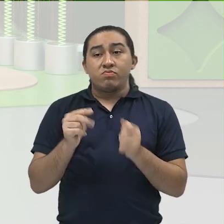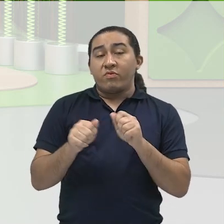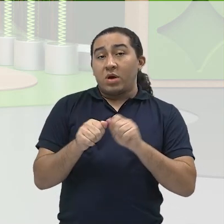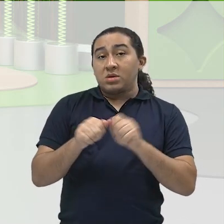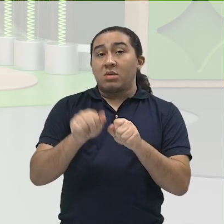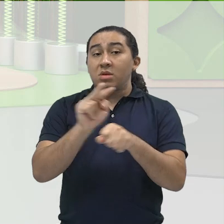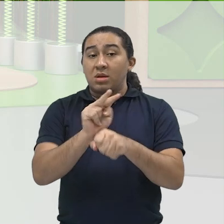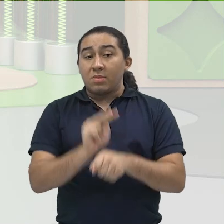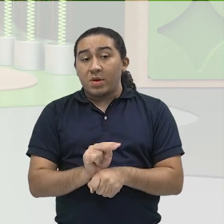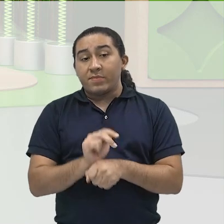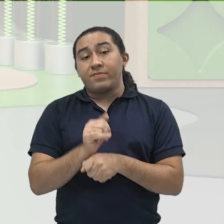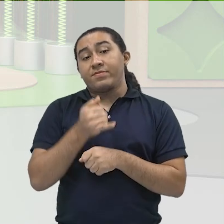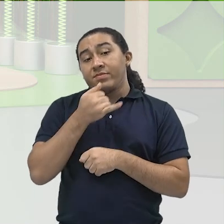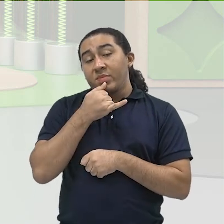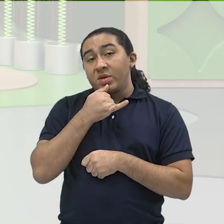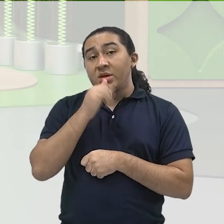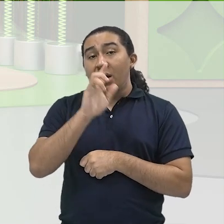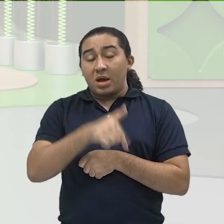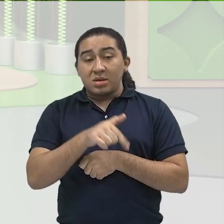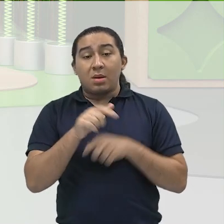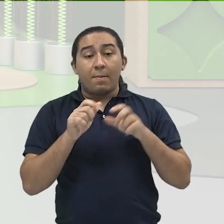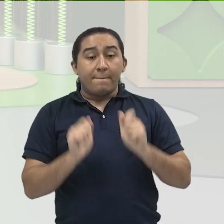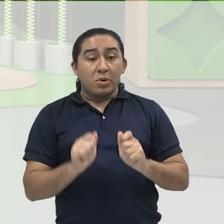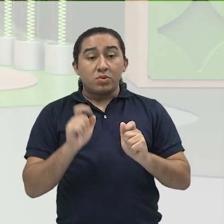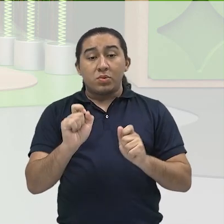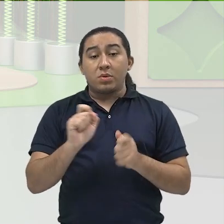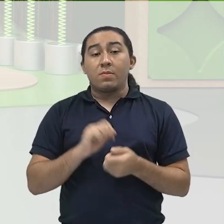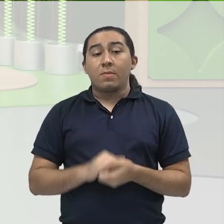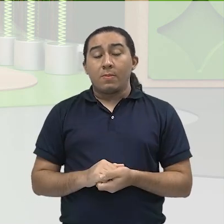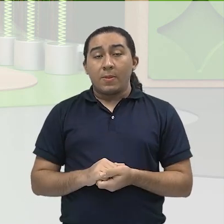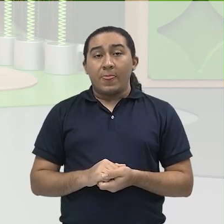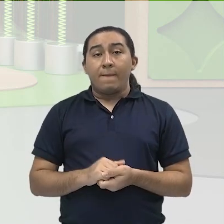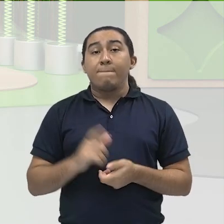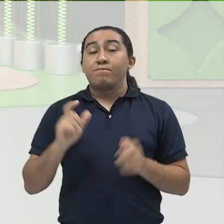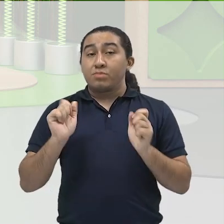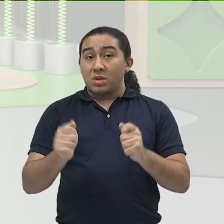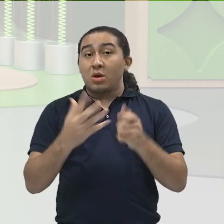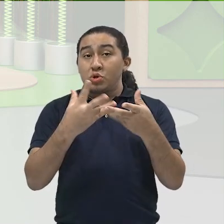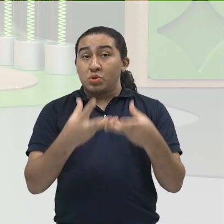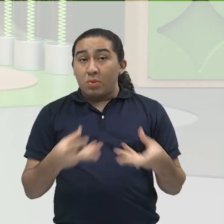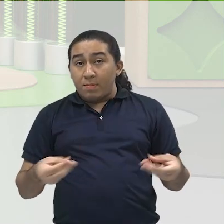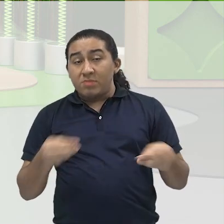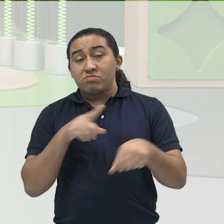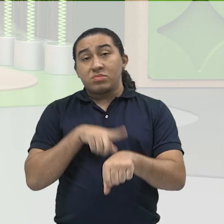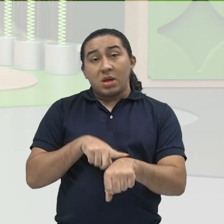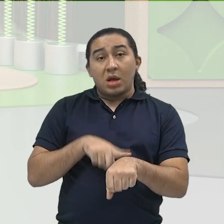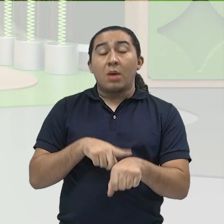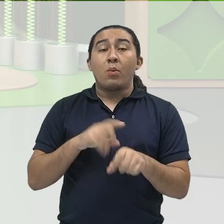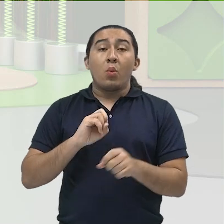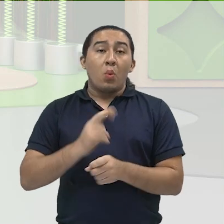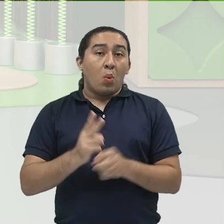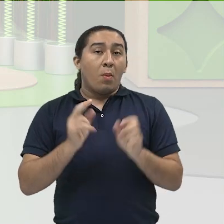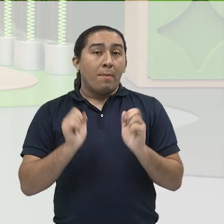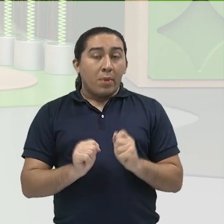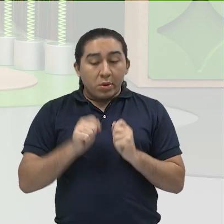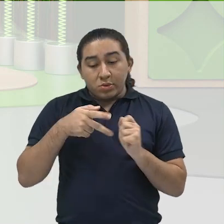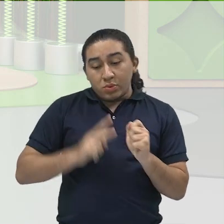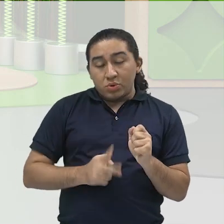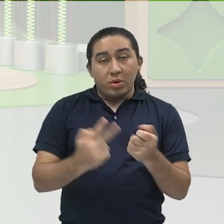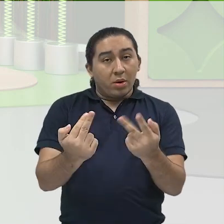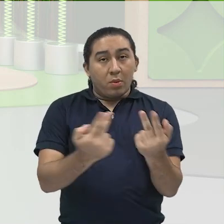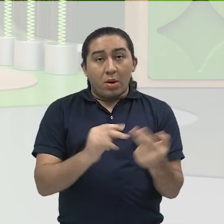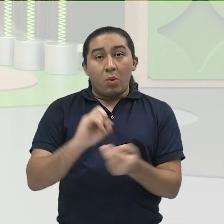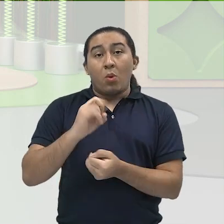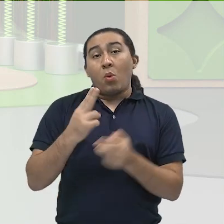tratamento, gente, infelizmente, essas lesões podem desaparecer por um tempo, elas podem permanecer inalteradas ou